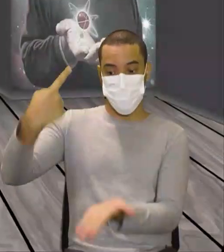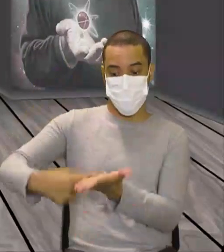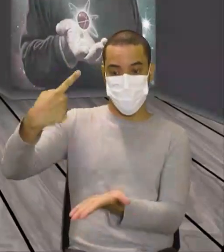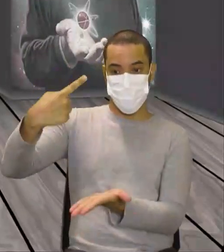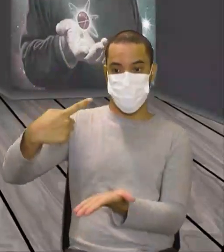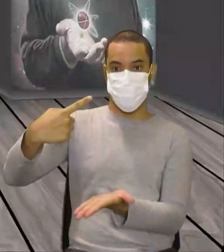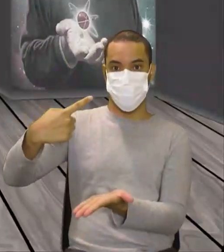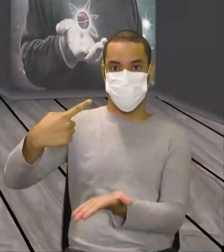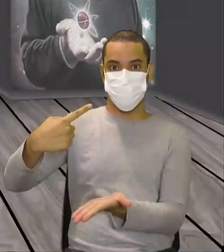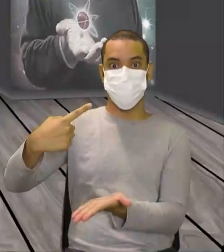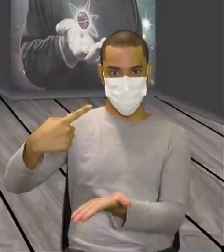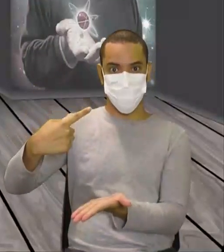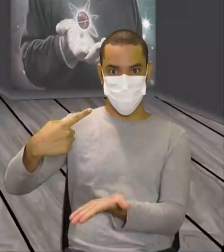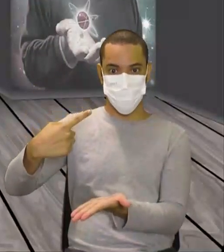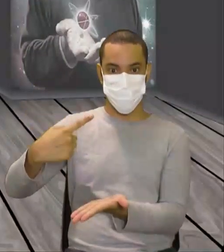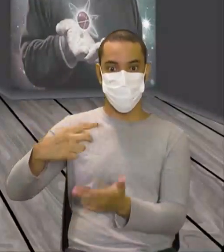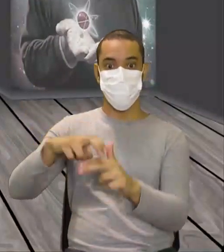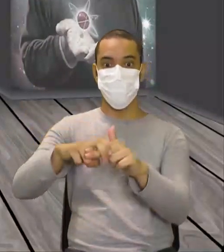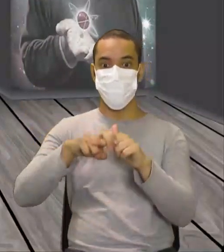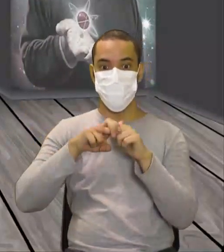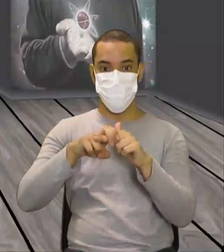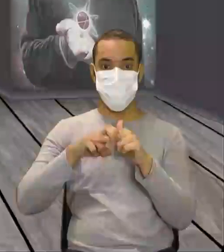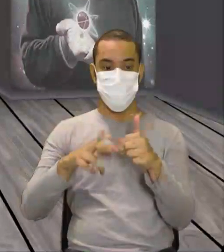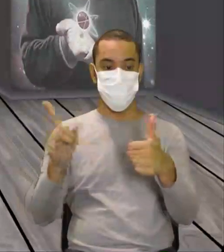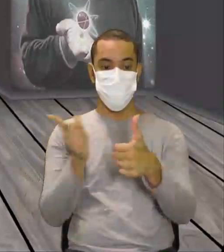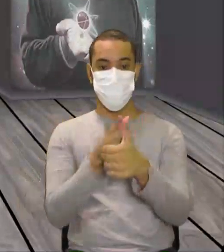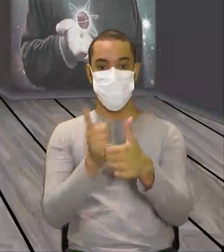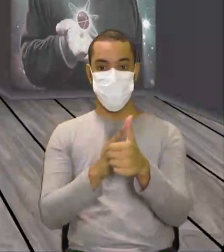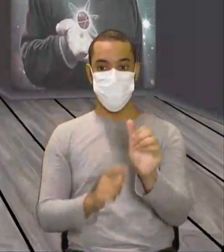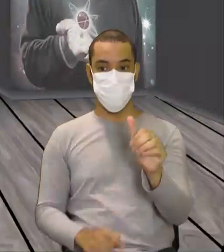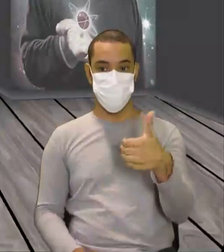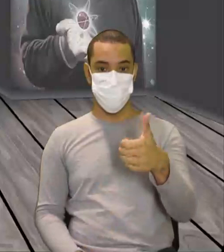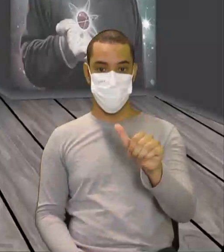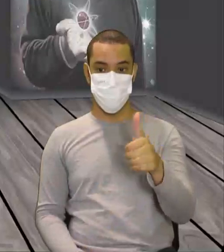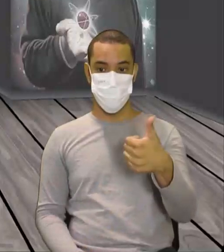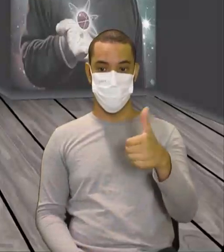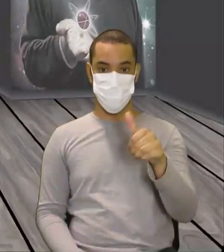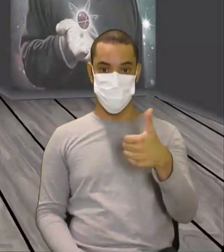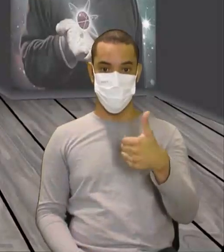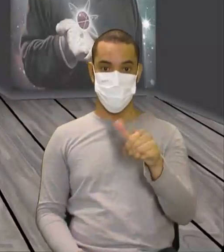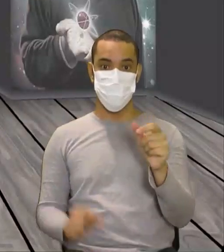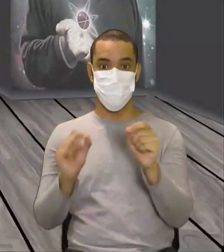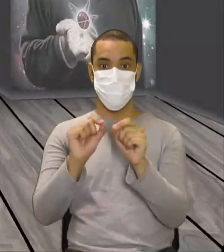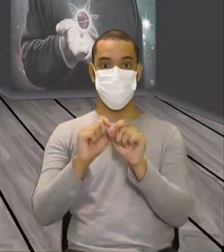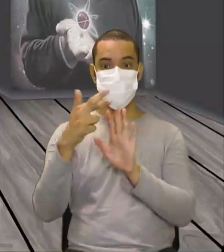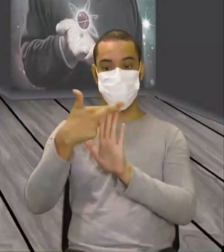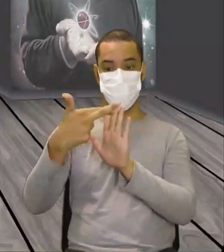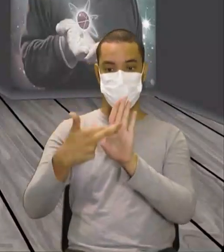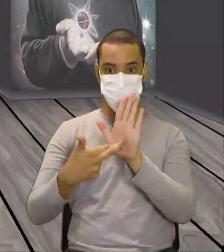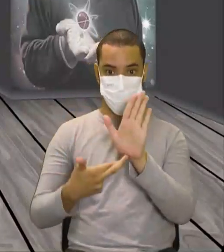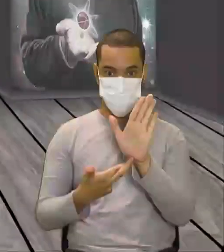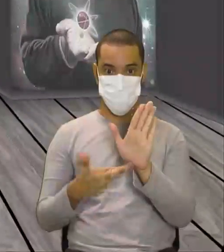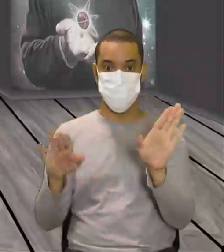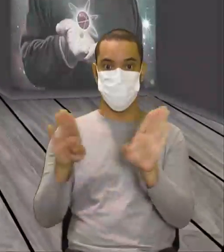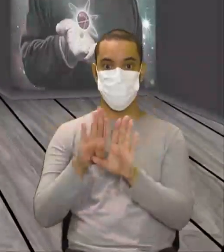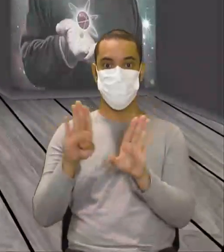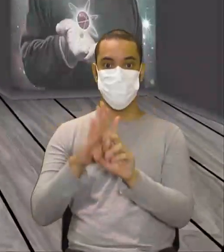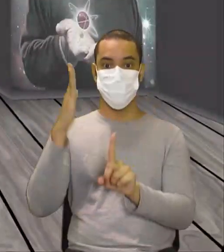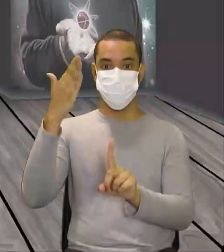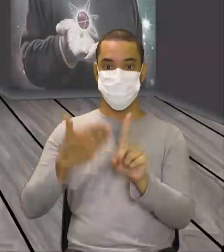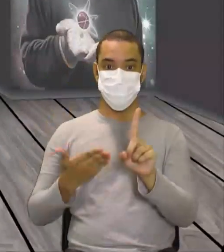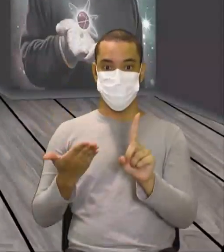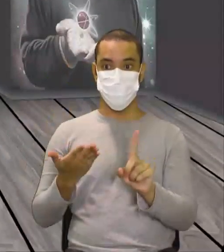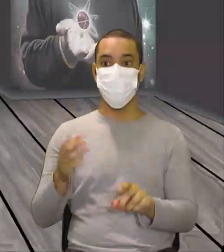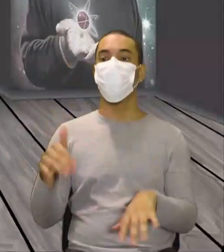convencional. Então, polegar, restante dos dedos, faz a regrinha e na direção do empurrão,